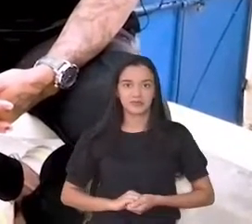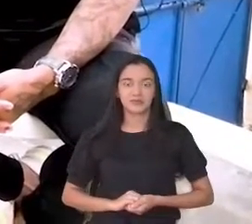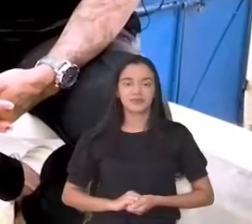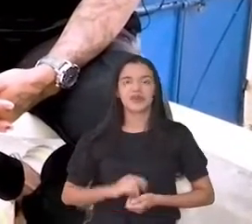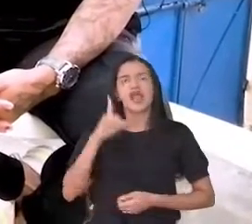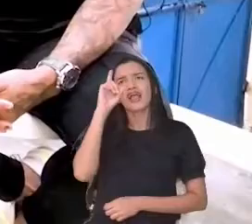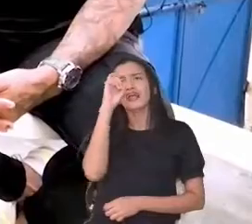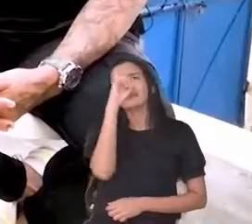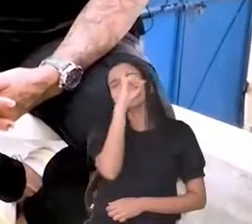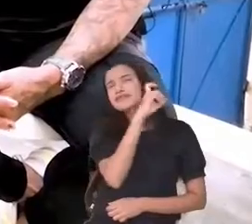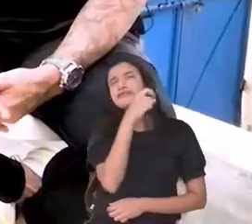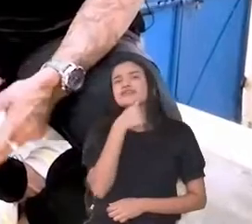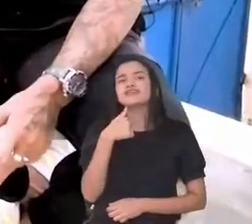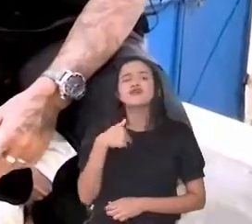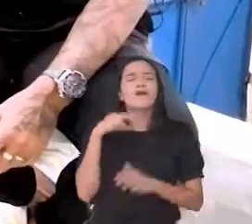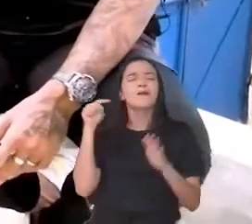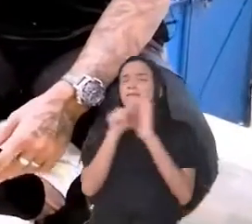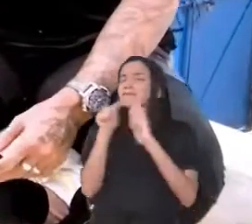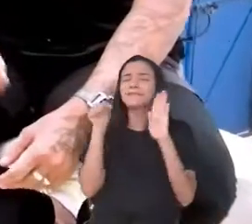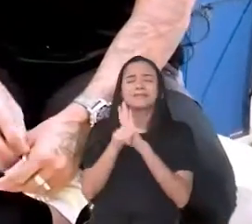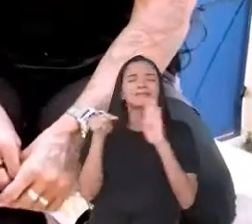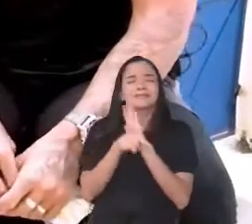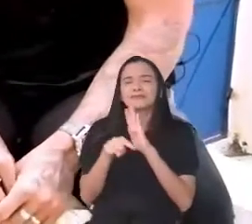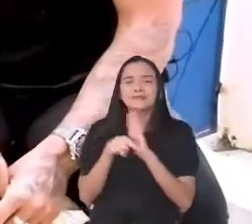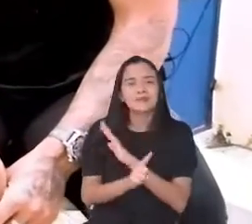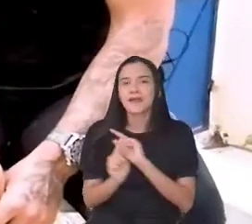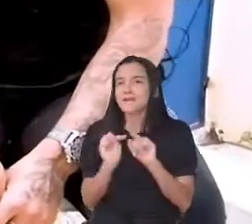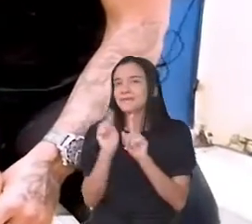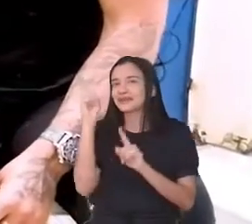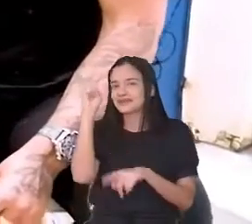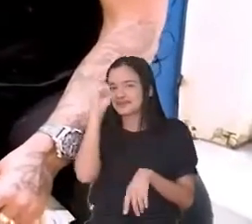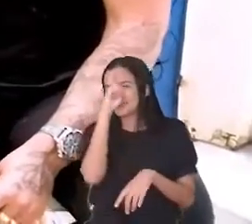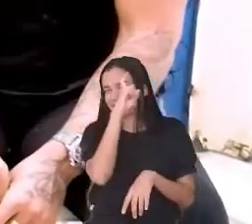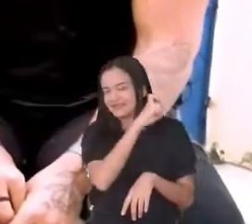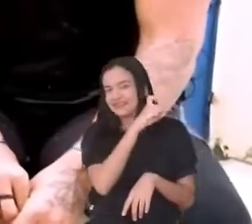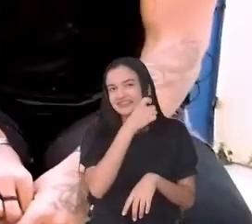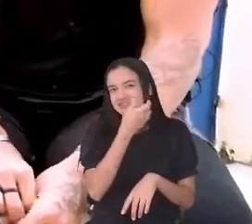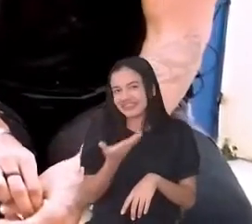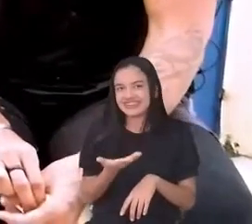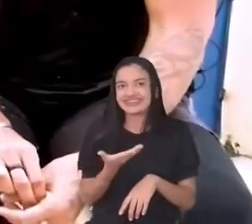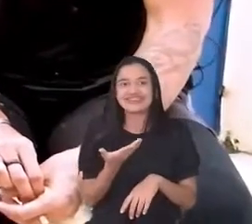Difícil, né? Eu fiz as Pegar. perguntas, mas é difícil. Pegar assim é...